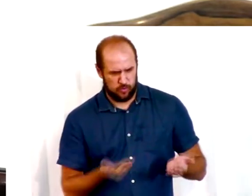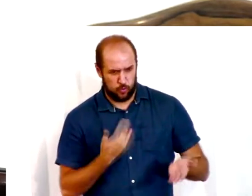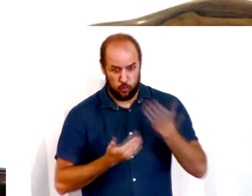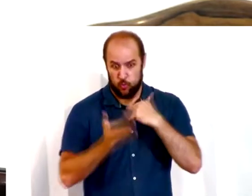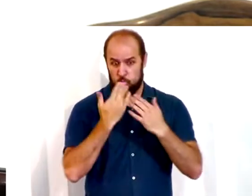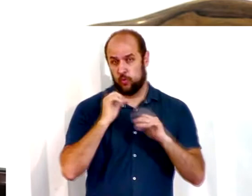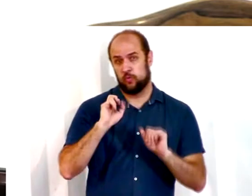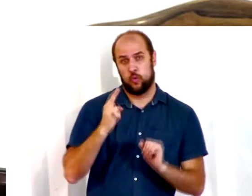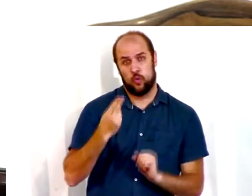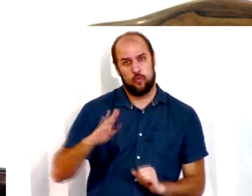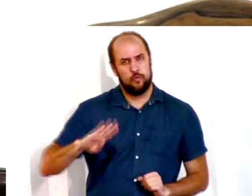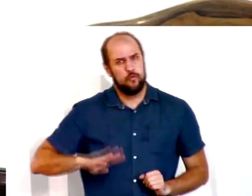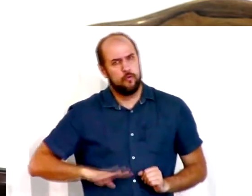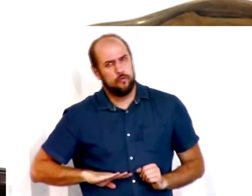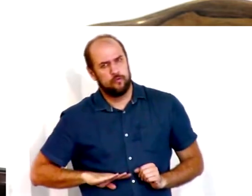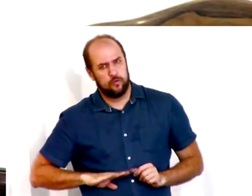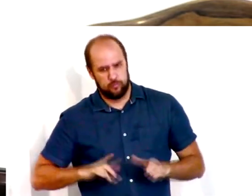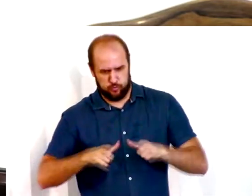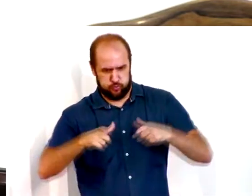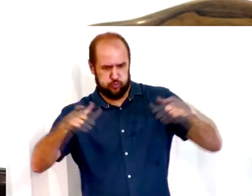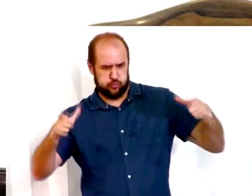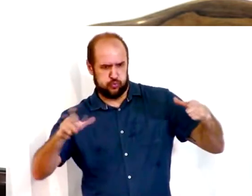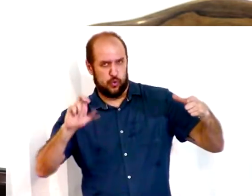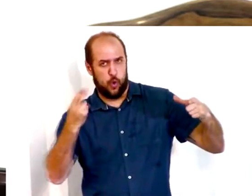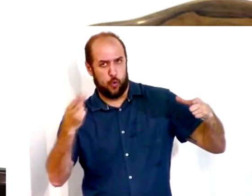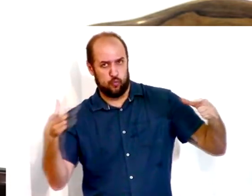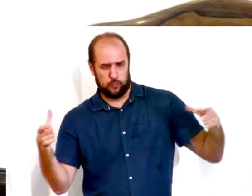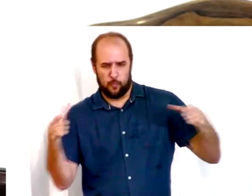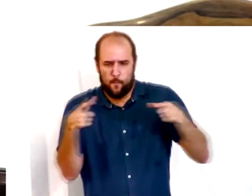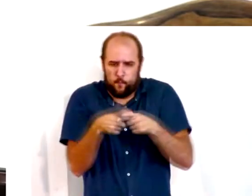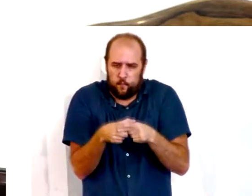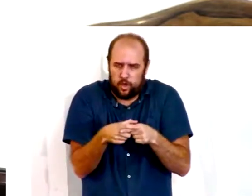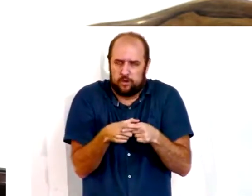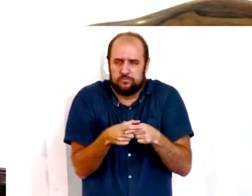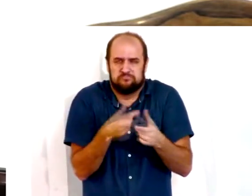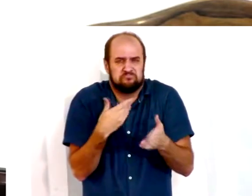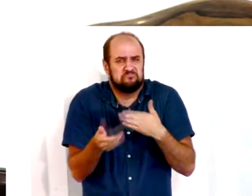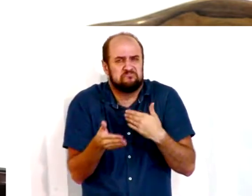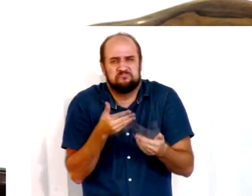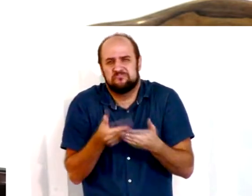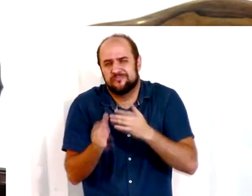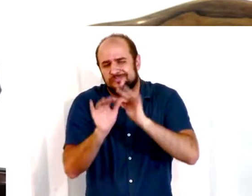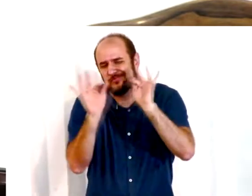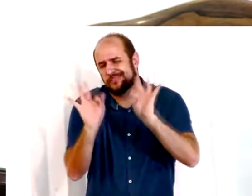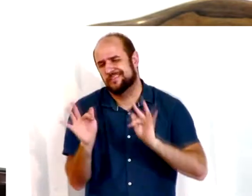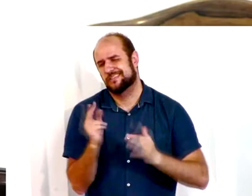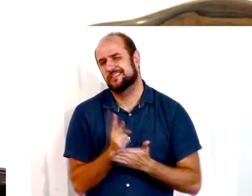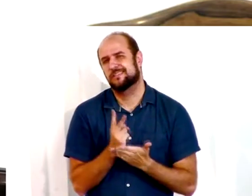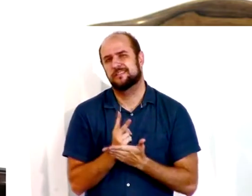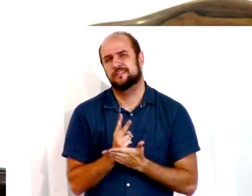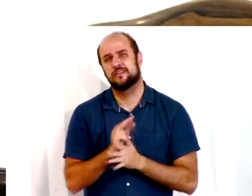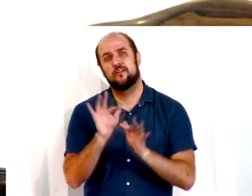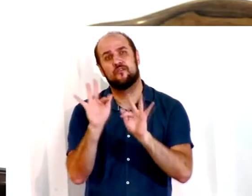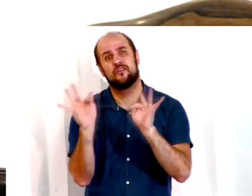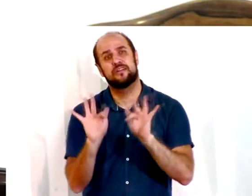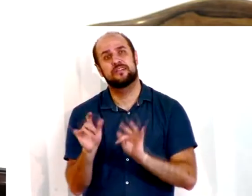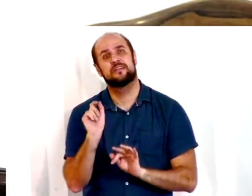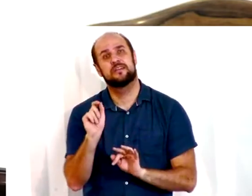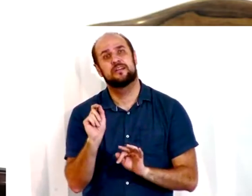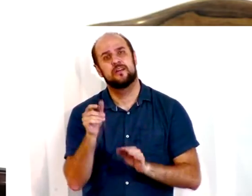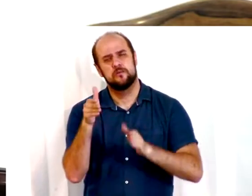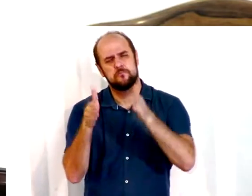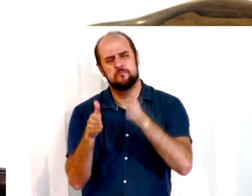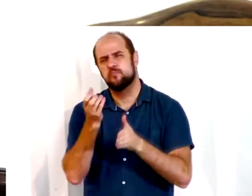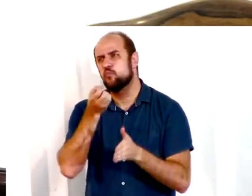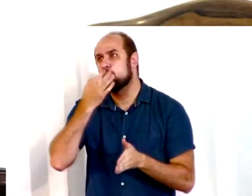na fome. Tanto na abundância, como na escassez. O contentamento dele está nos momentos bons,